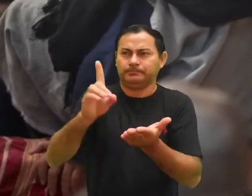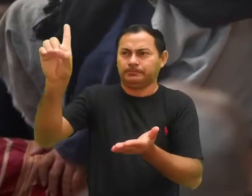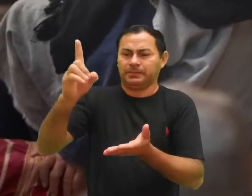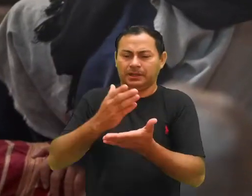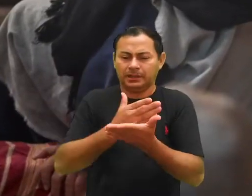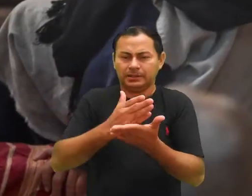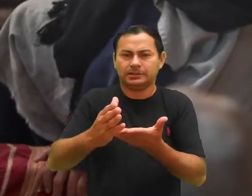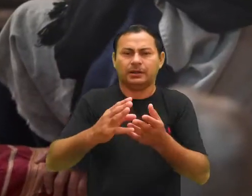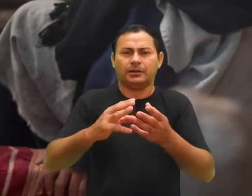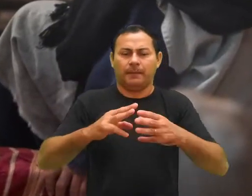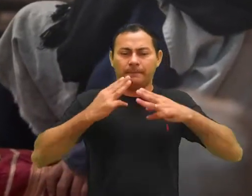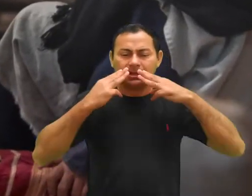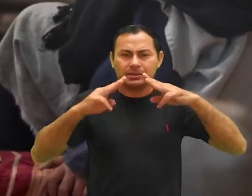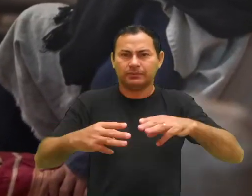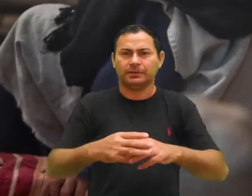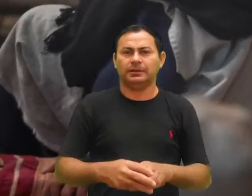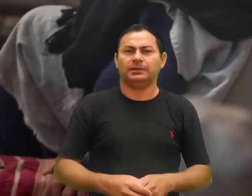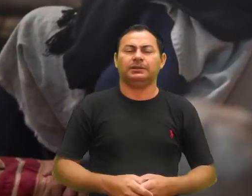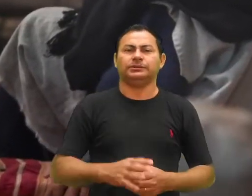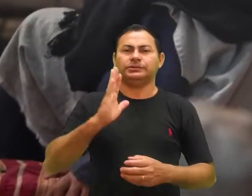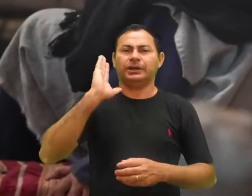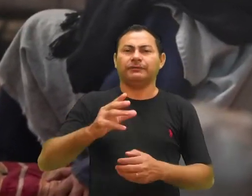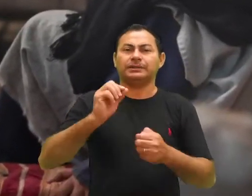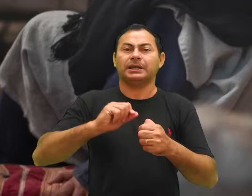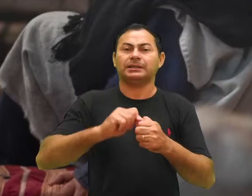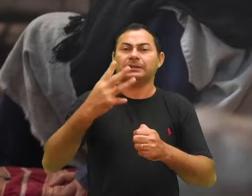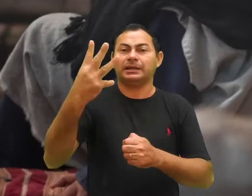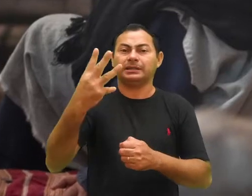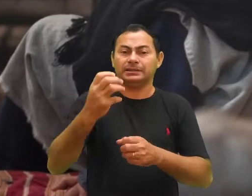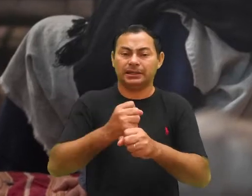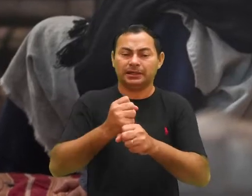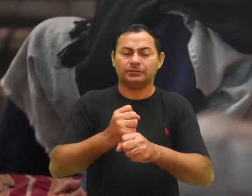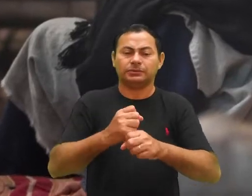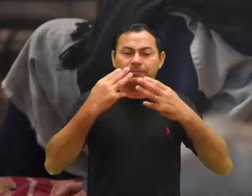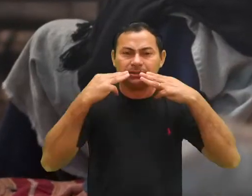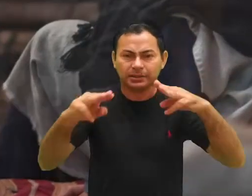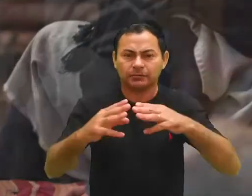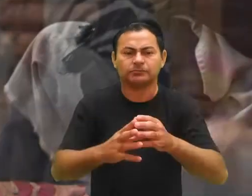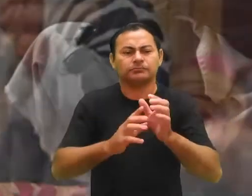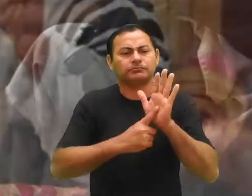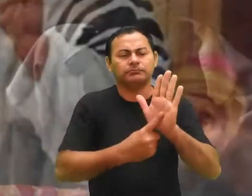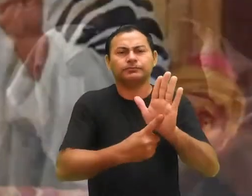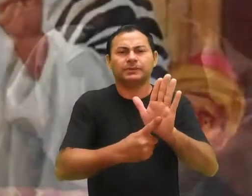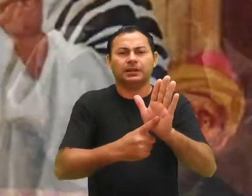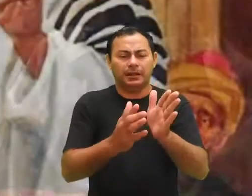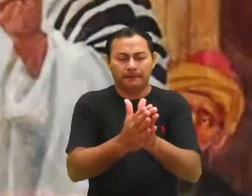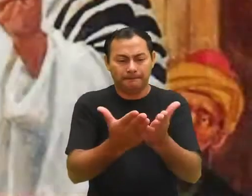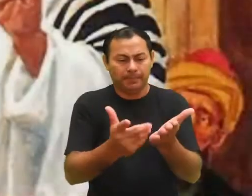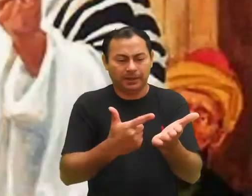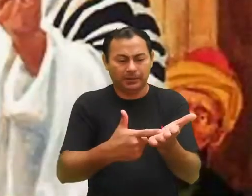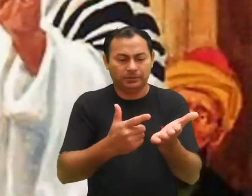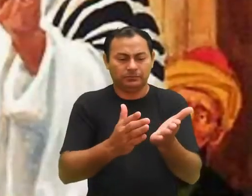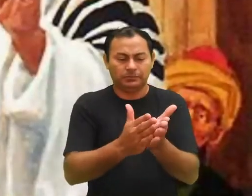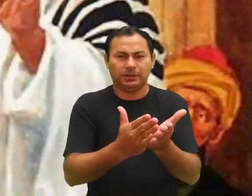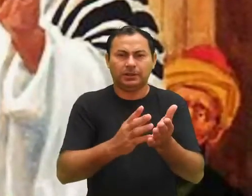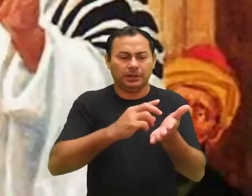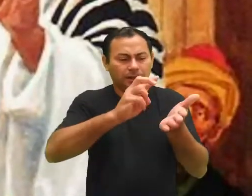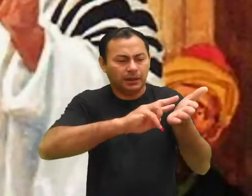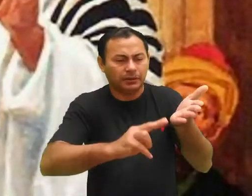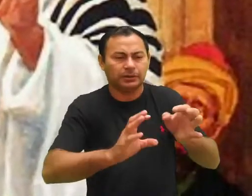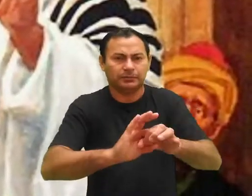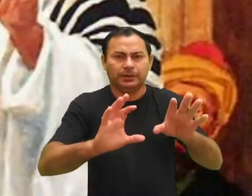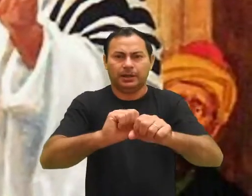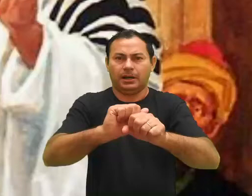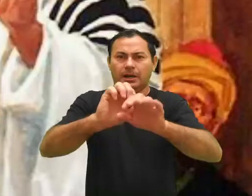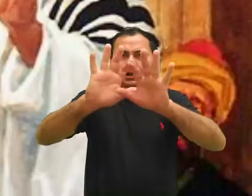às Escrituras ao iniciar o seu ministério de 3 anos na terra, buscando e declarando as Escrituras. Ele abriu as Escrituras, leu